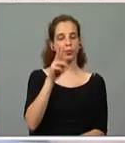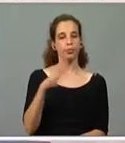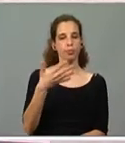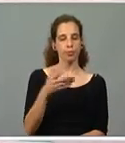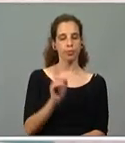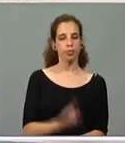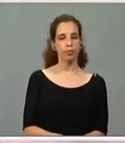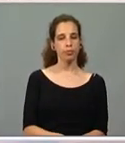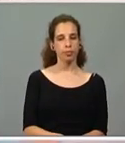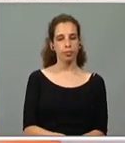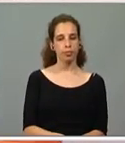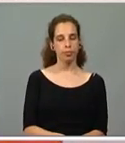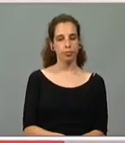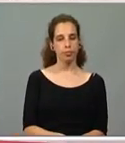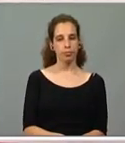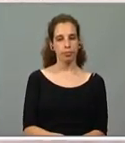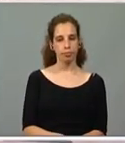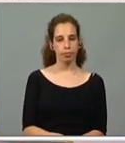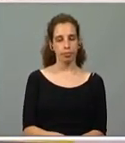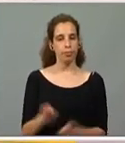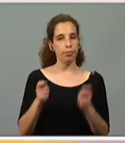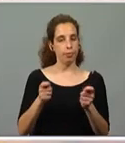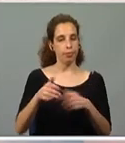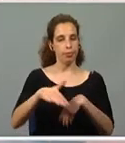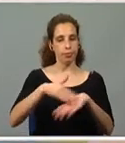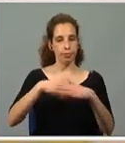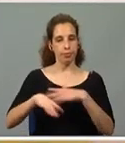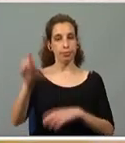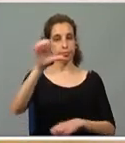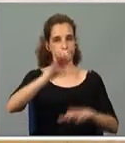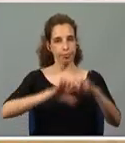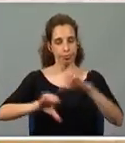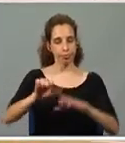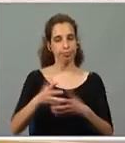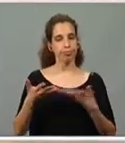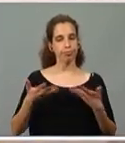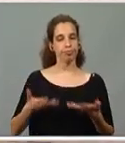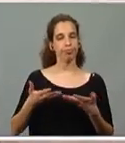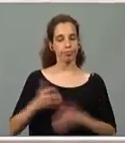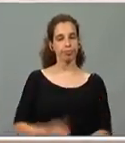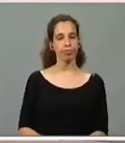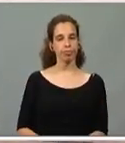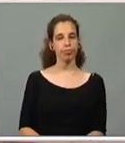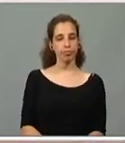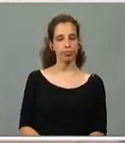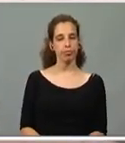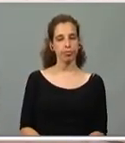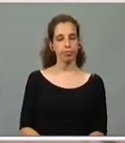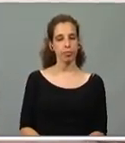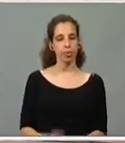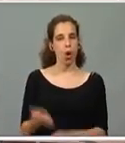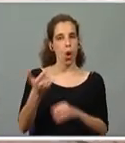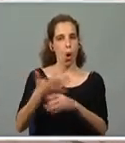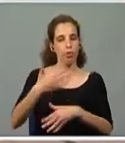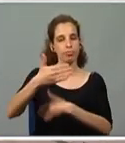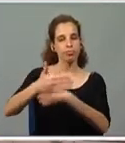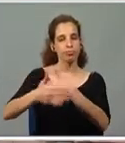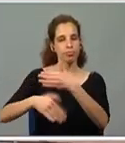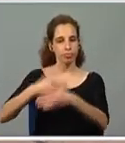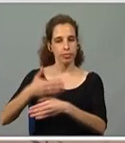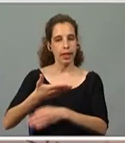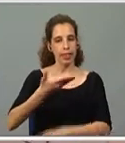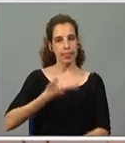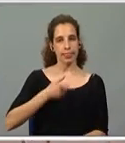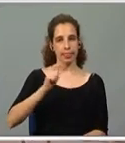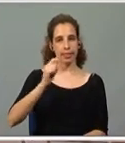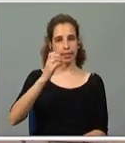então aqui a peneiração realizada em laboratório e agora passarmos para outro processo, a